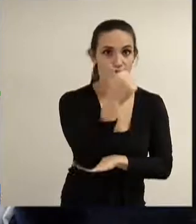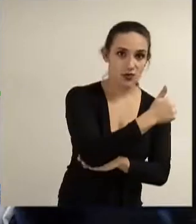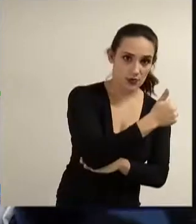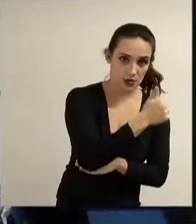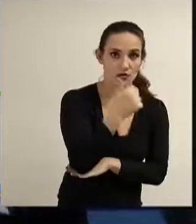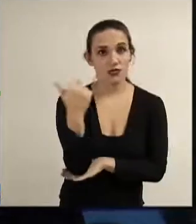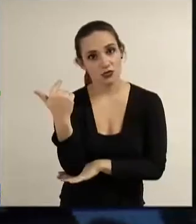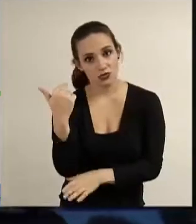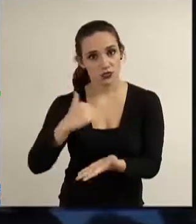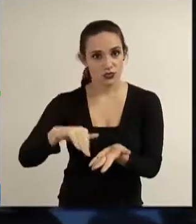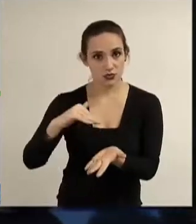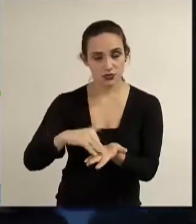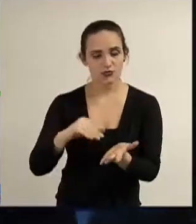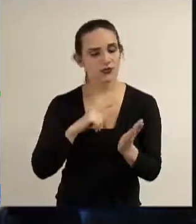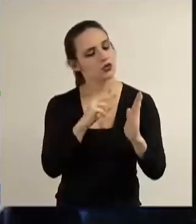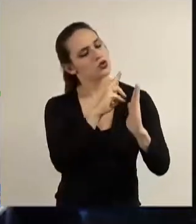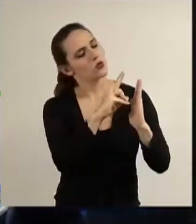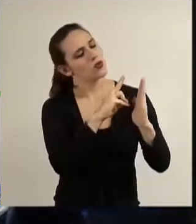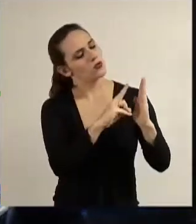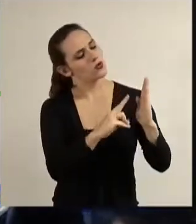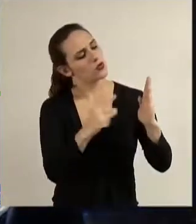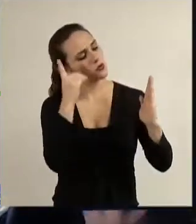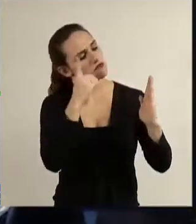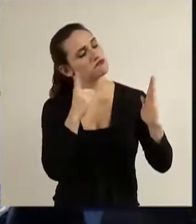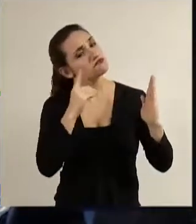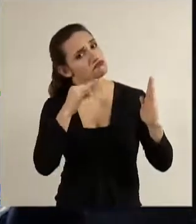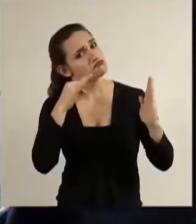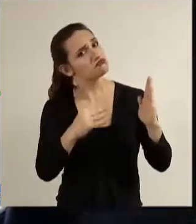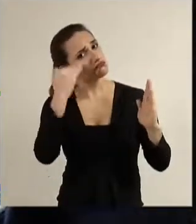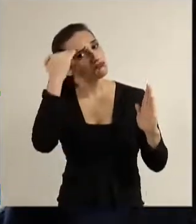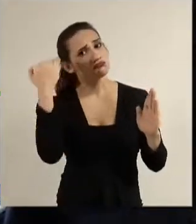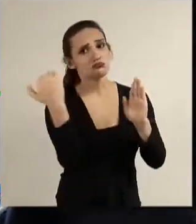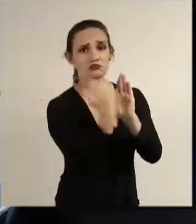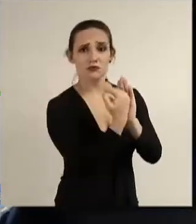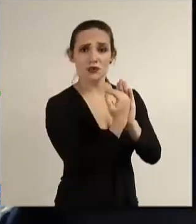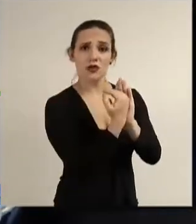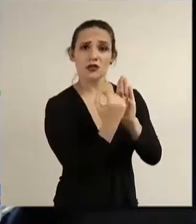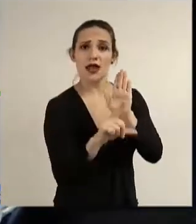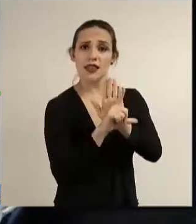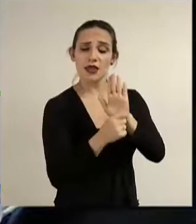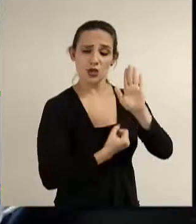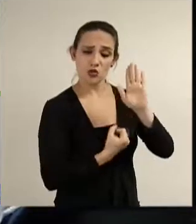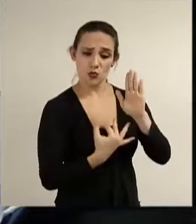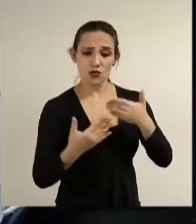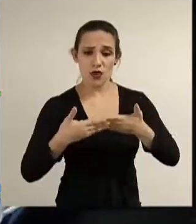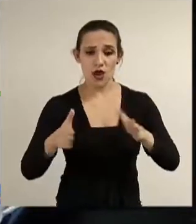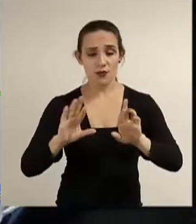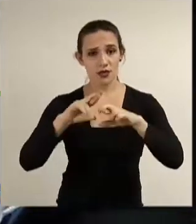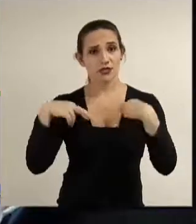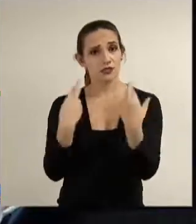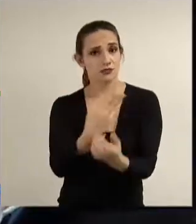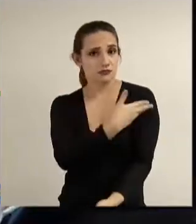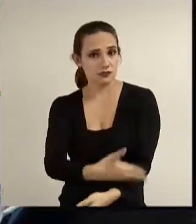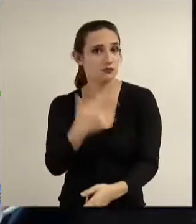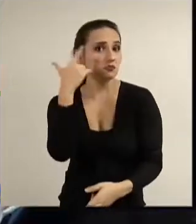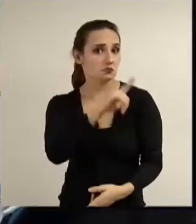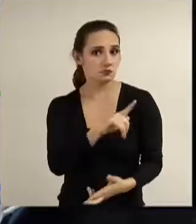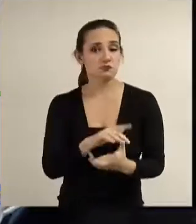secretários, verificada a lista de presença e constatada a existência de número legal, foi aberta a sessão